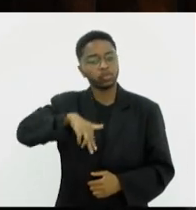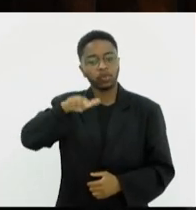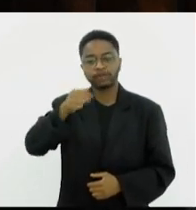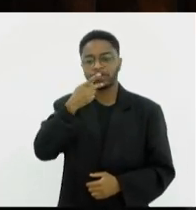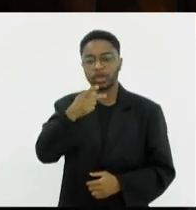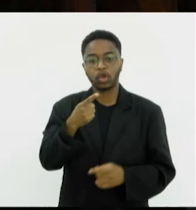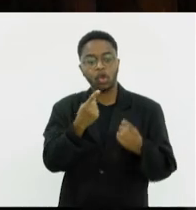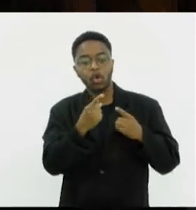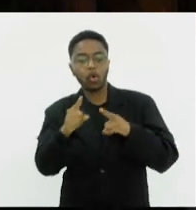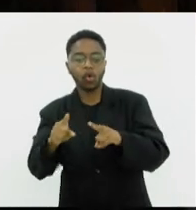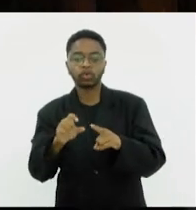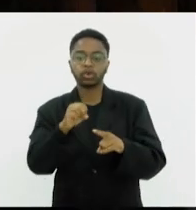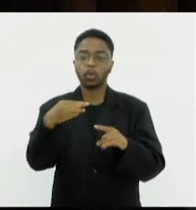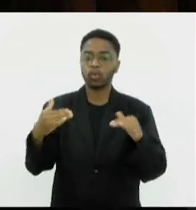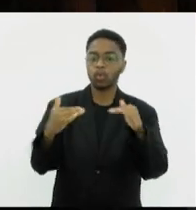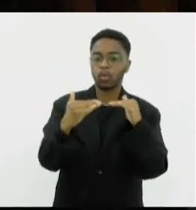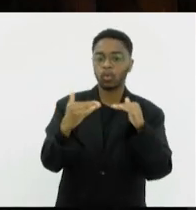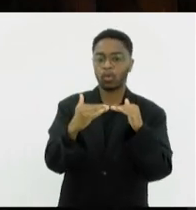obra.